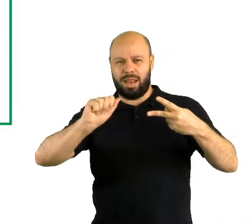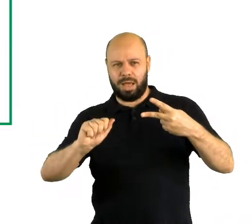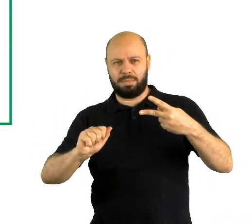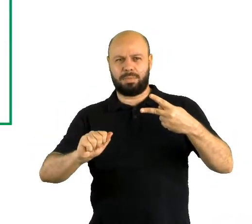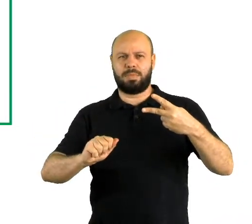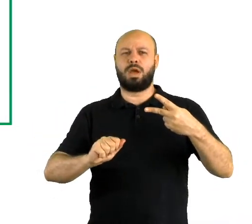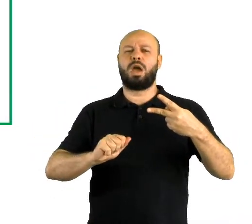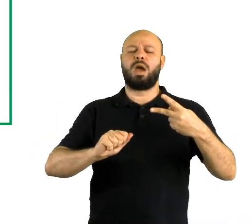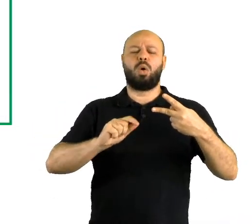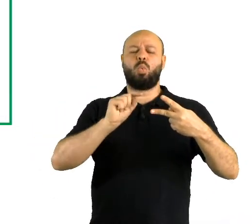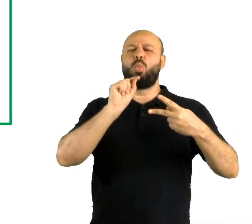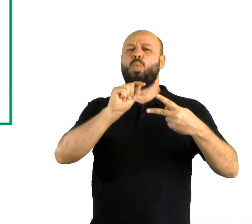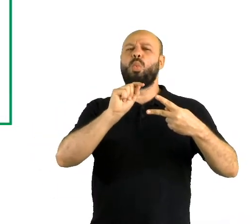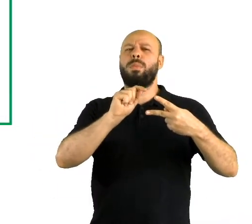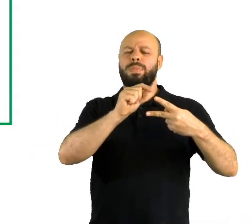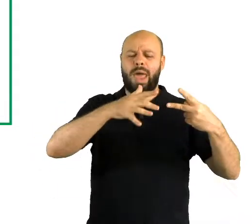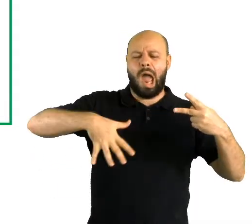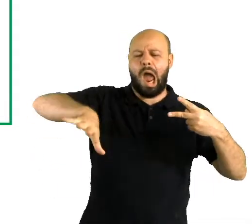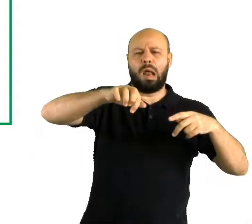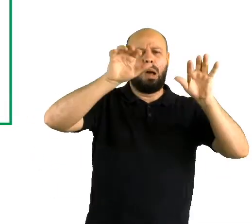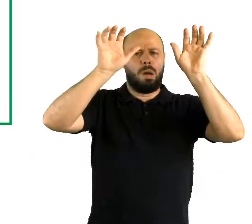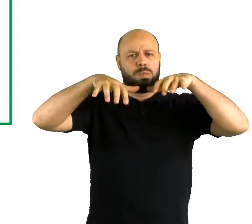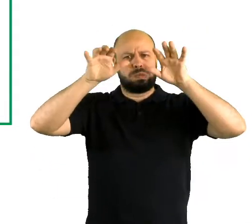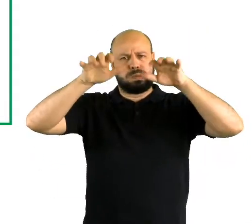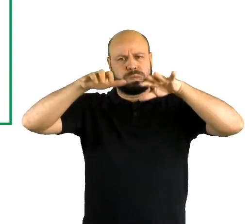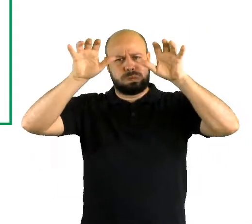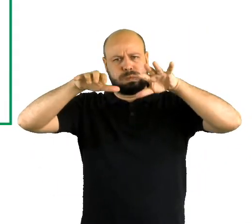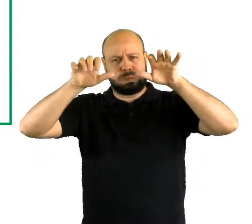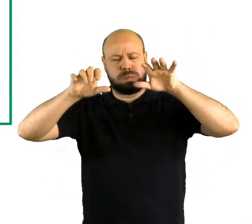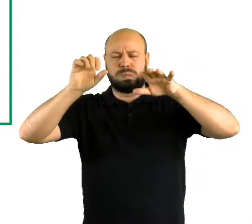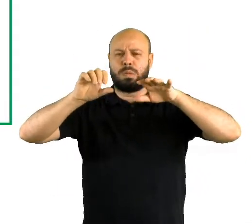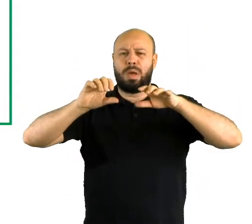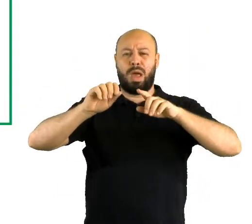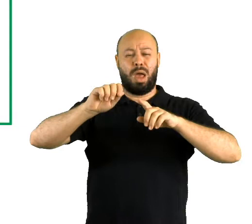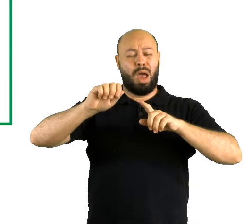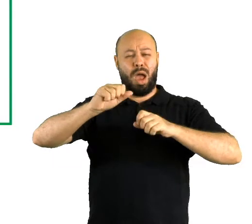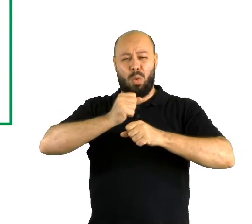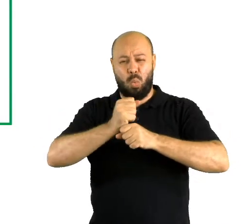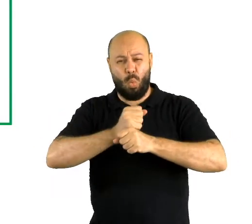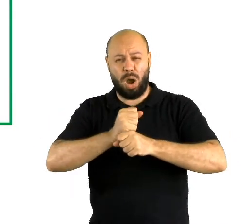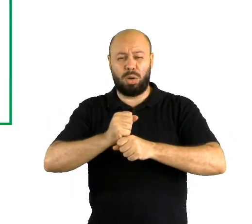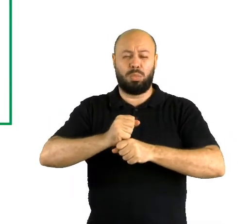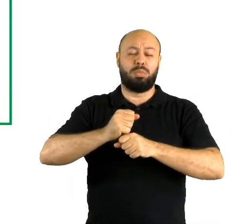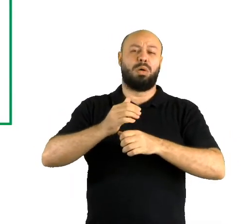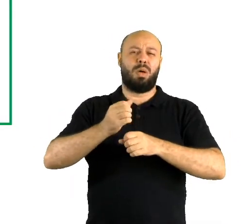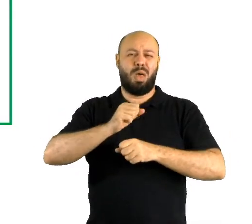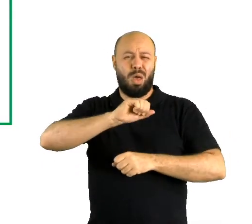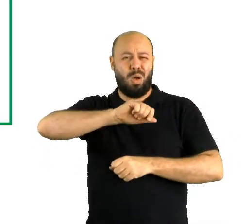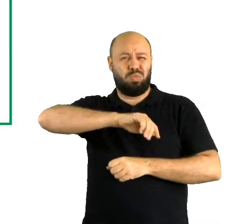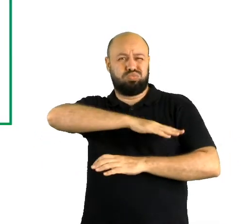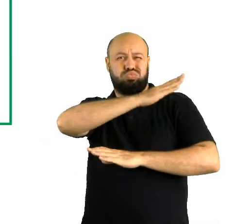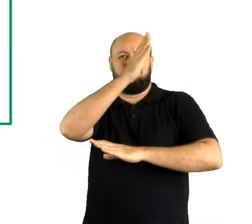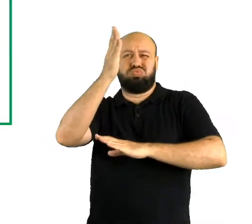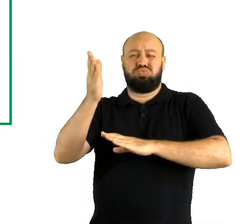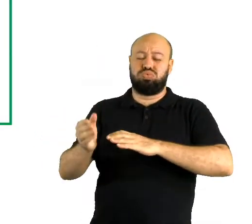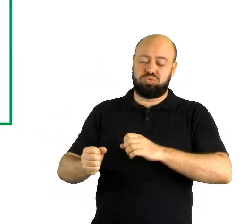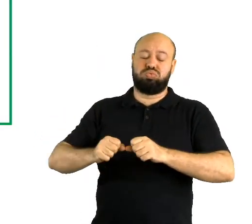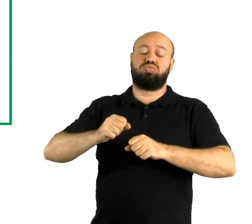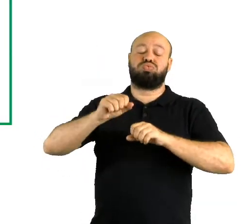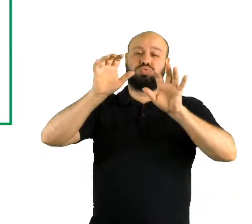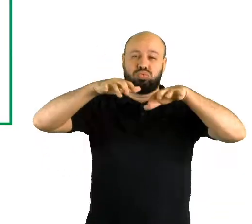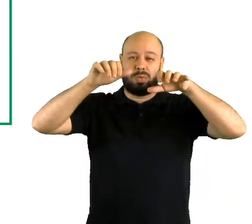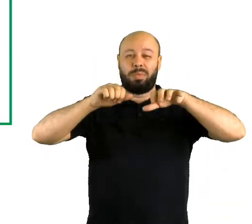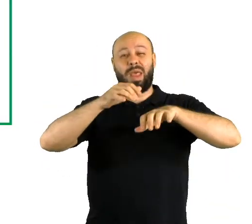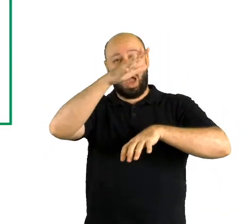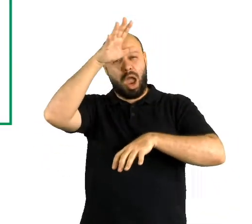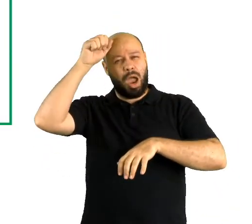quando é uma região que chove muito, chove o ano todo. No caso da região amazônica, você vai ver da vegetação lá na Amazônia, ela